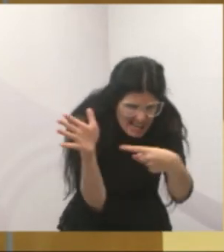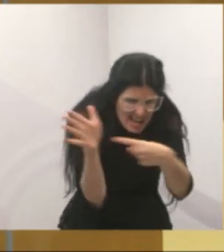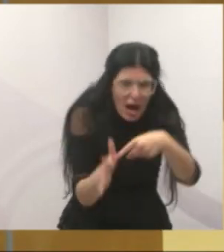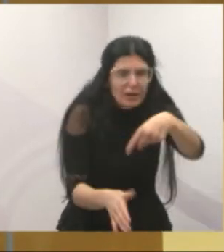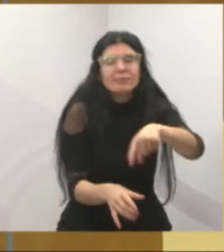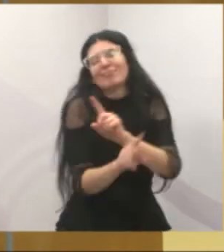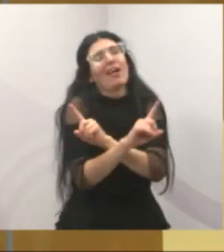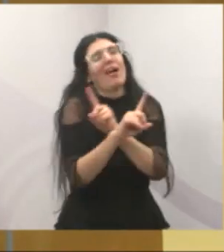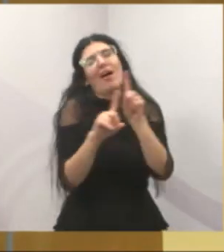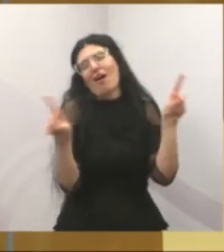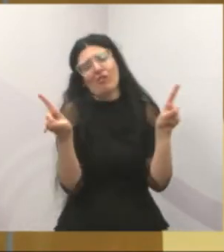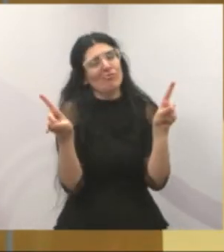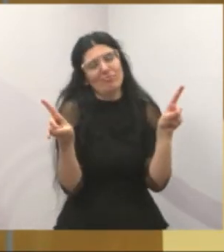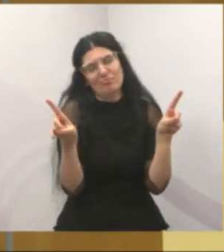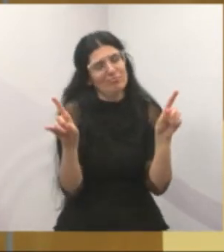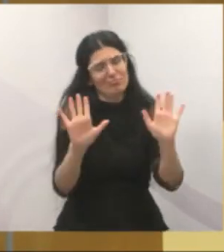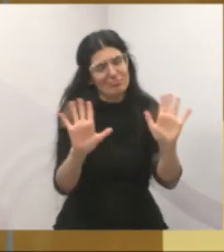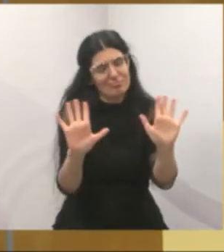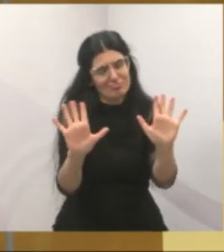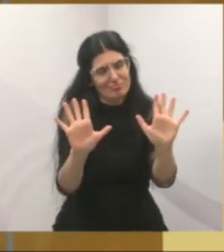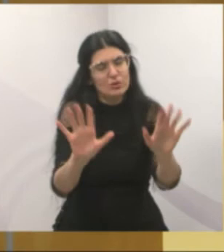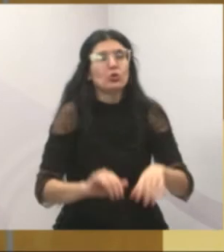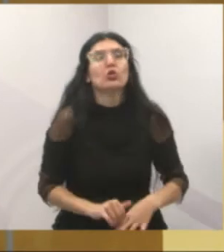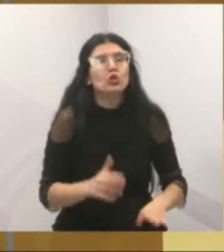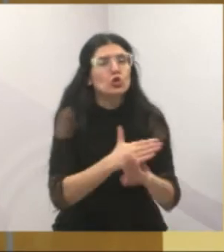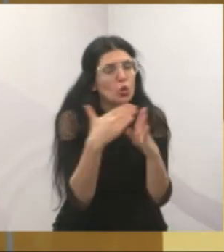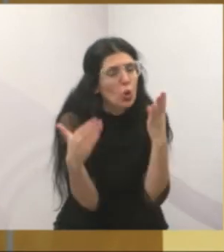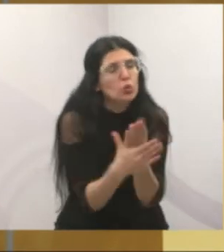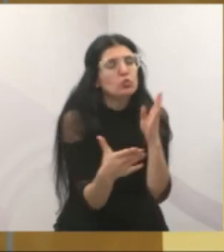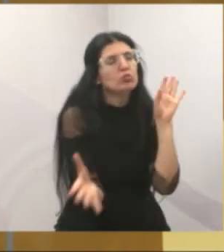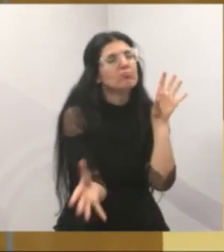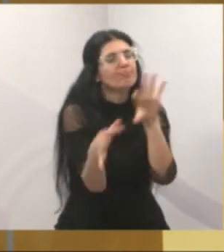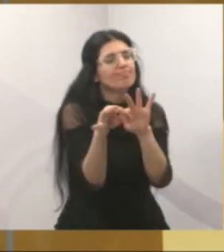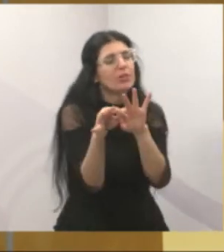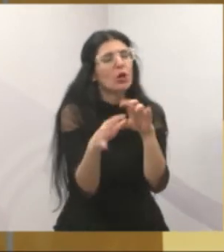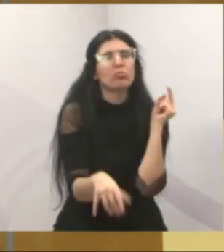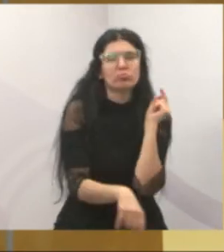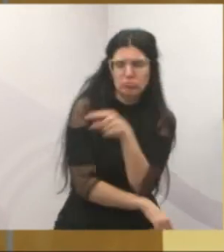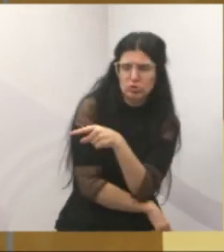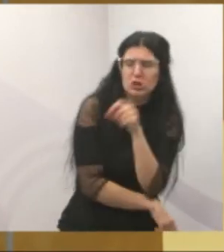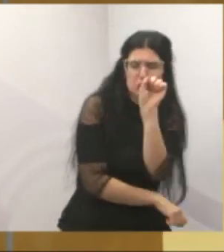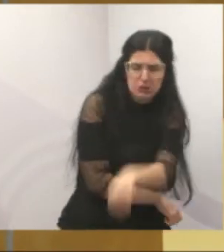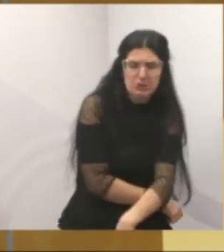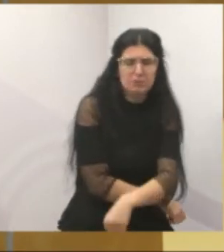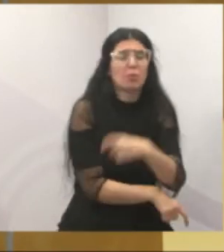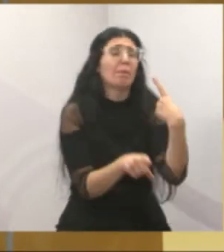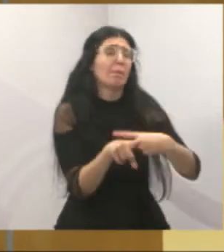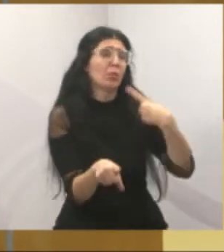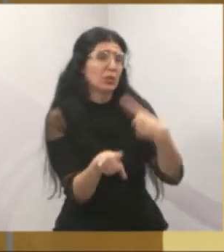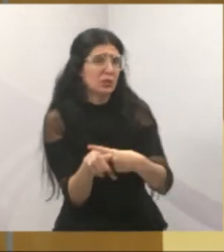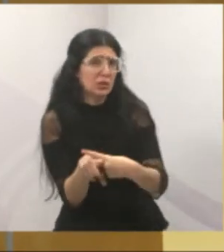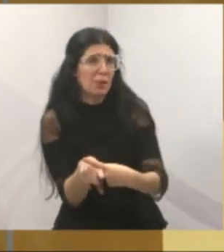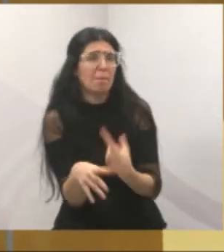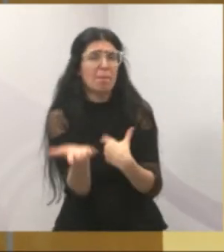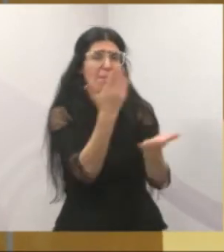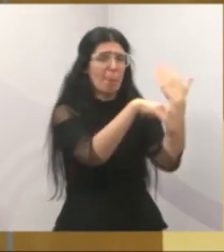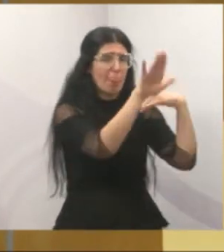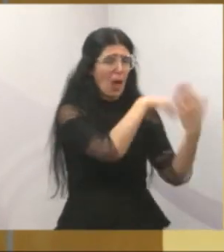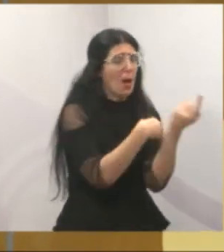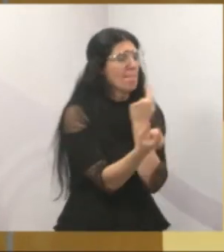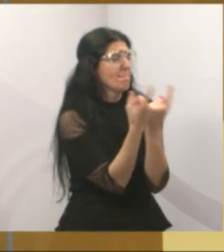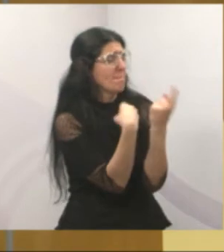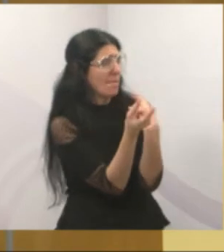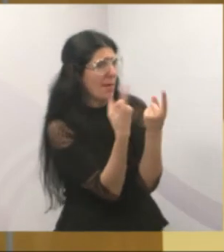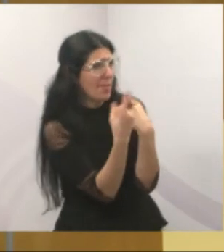casa. Todas tive colaboração com o senhor. Por quê? Em alguns dias nessa casa aqui, nós